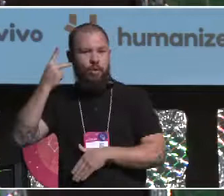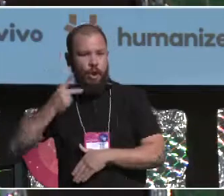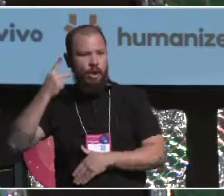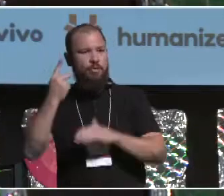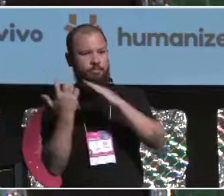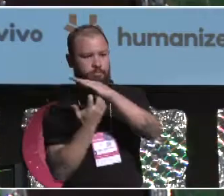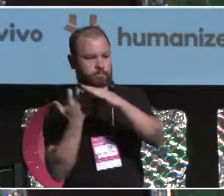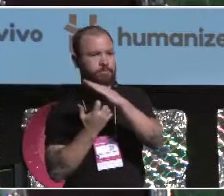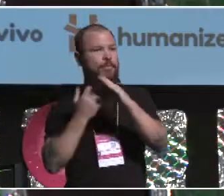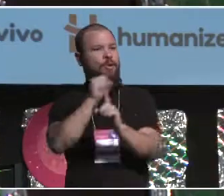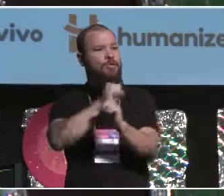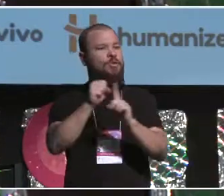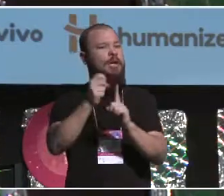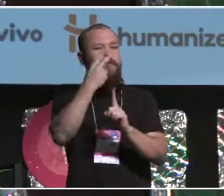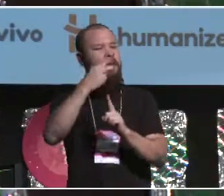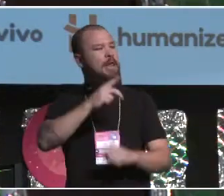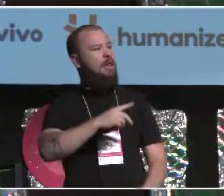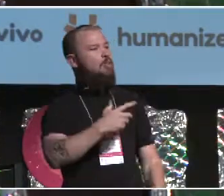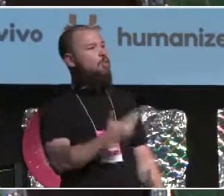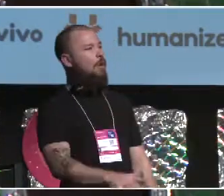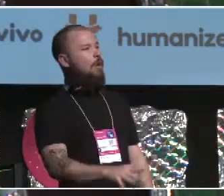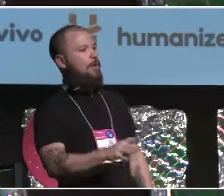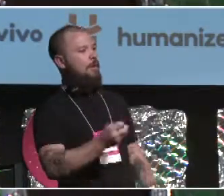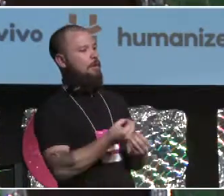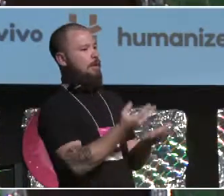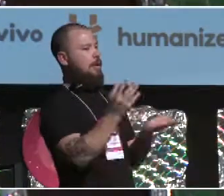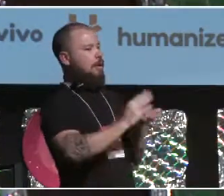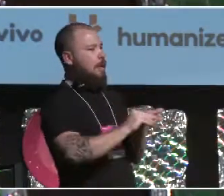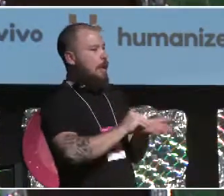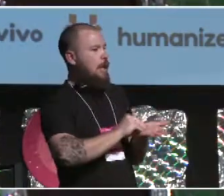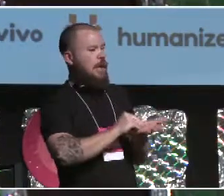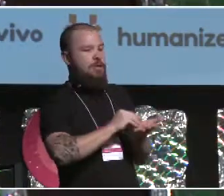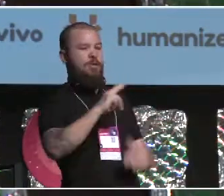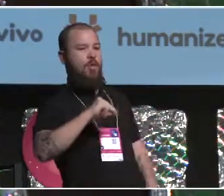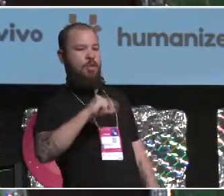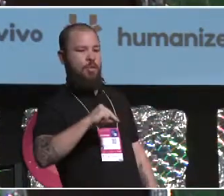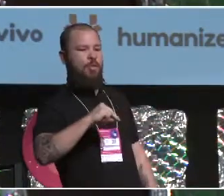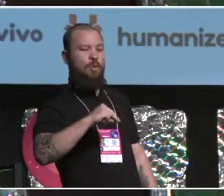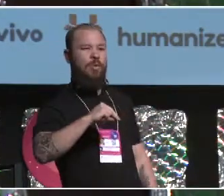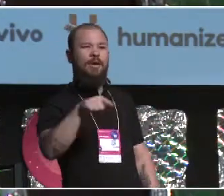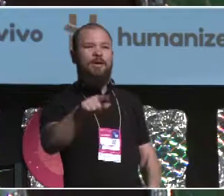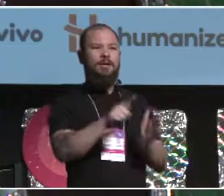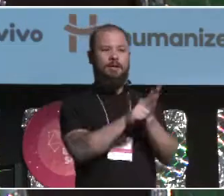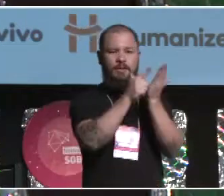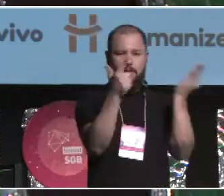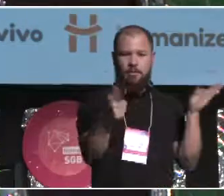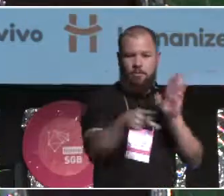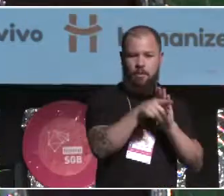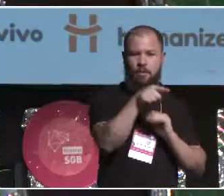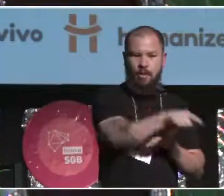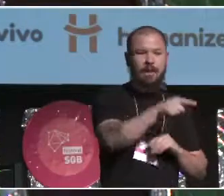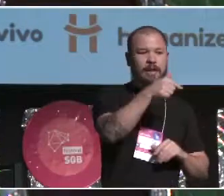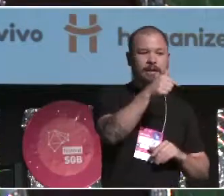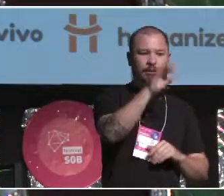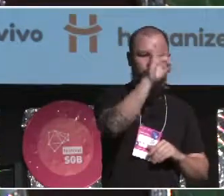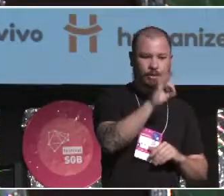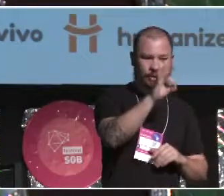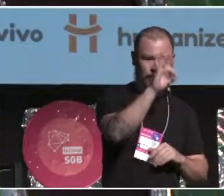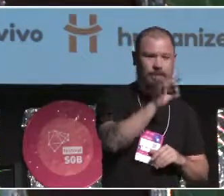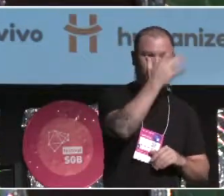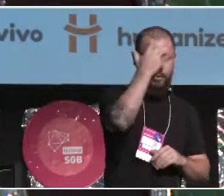empresariais e sociais que ainda negam esses dados. Pesquisa Datafolha, 7% dos brasileiros ainda acreditam que a Terra é